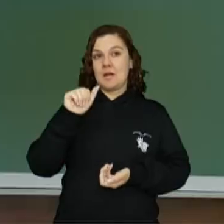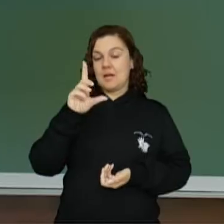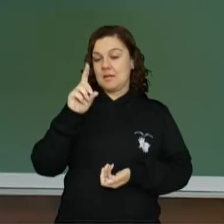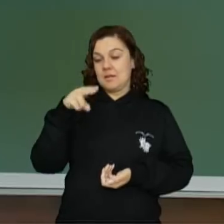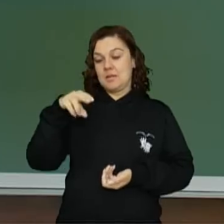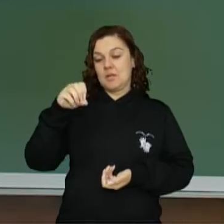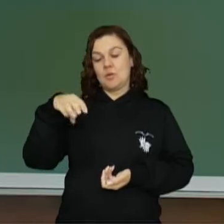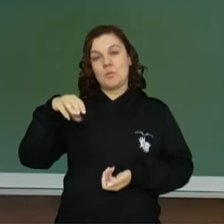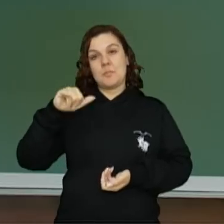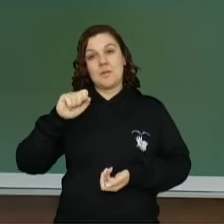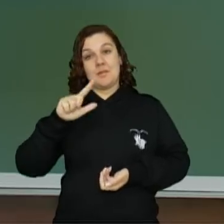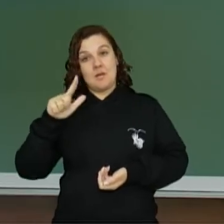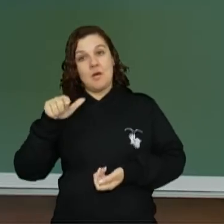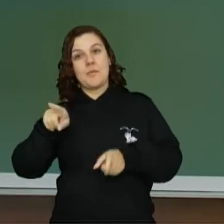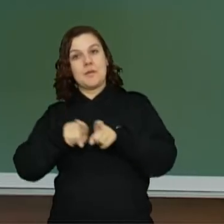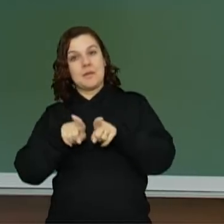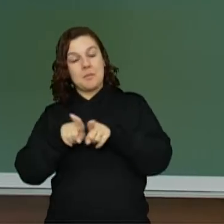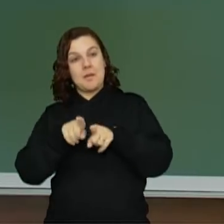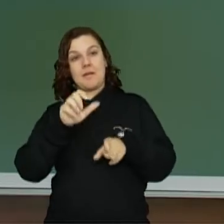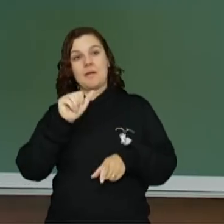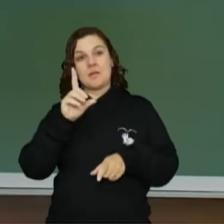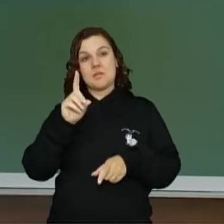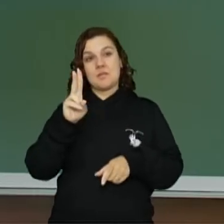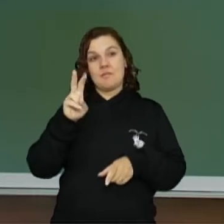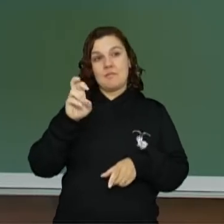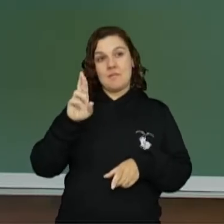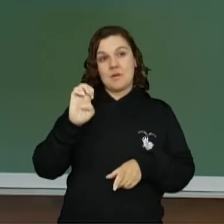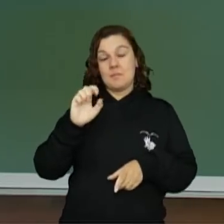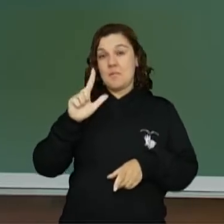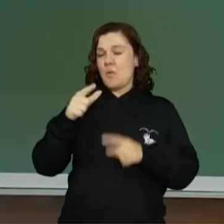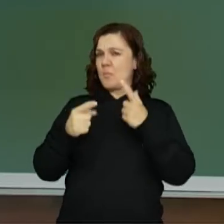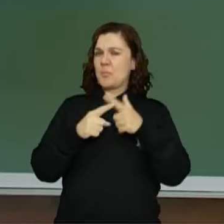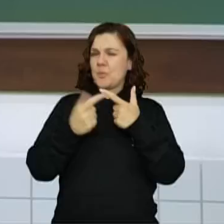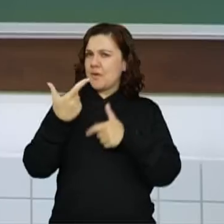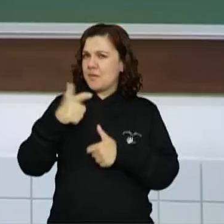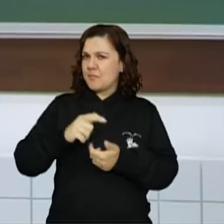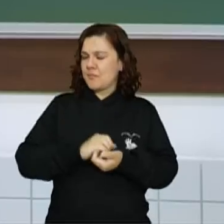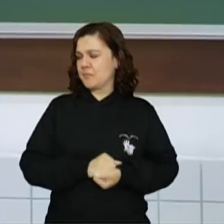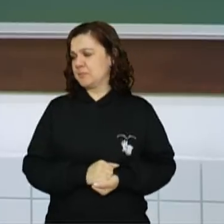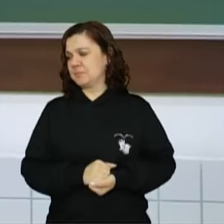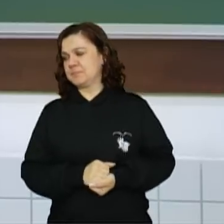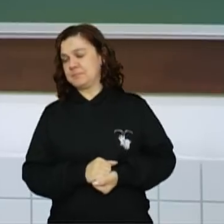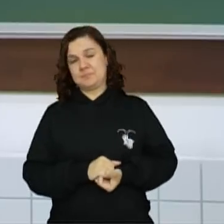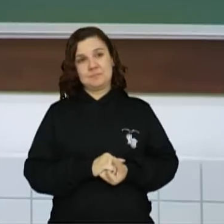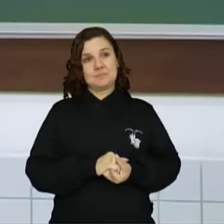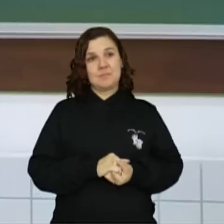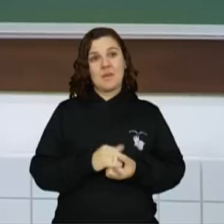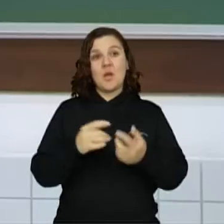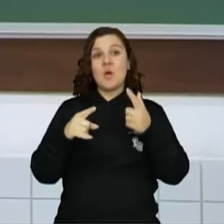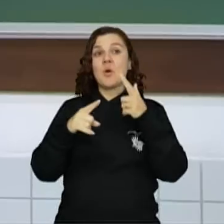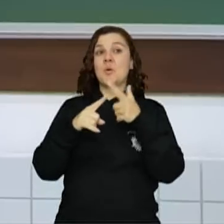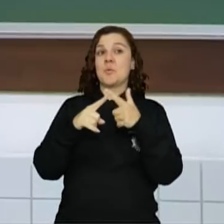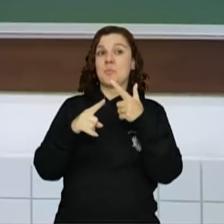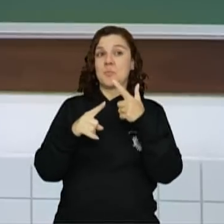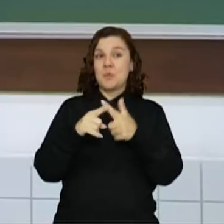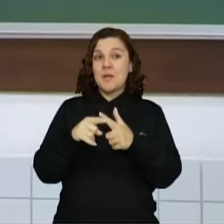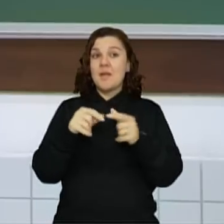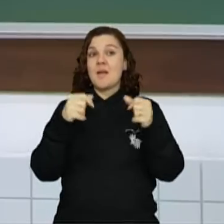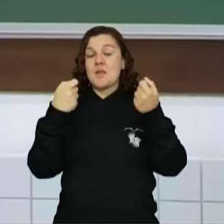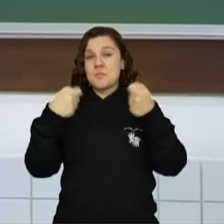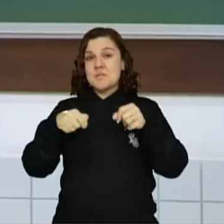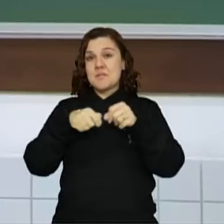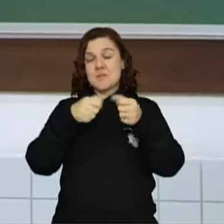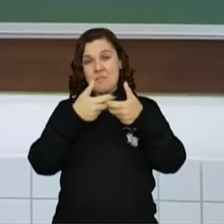adnominal e adjunto adverbial novamente. Por quê, professora? Porque a gente precisa fazer mais alguns